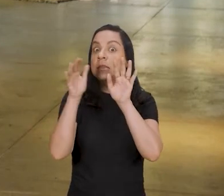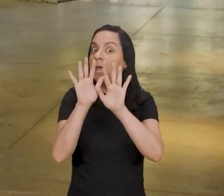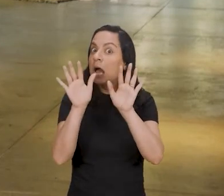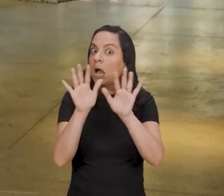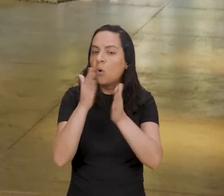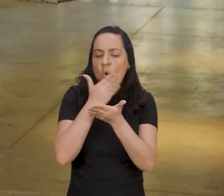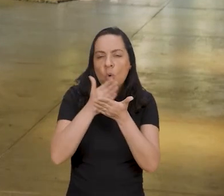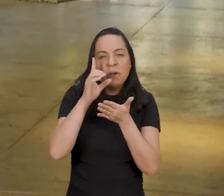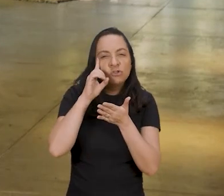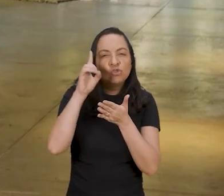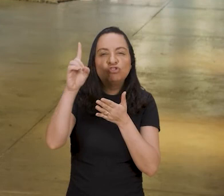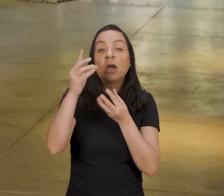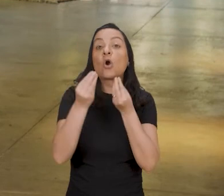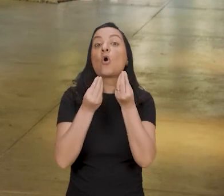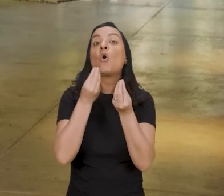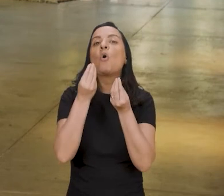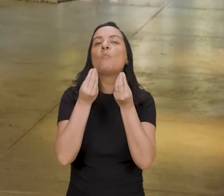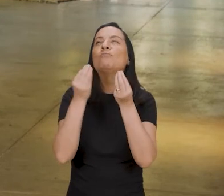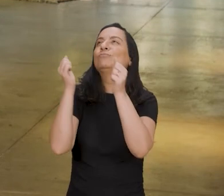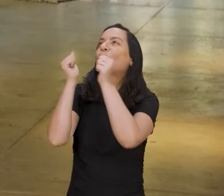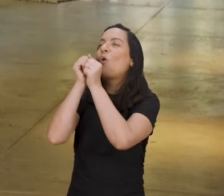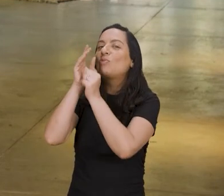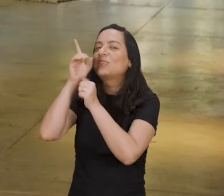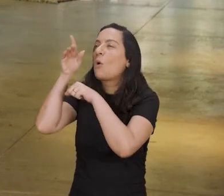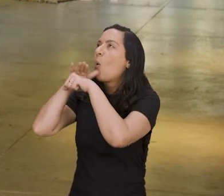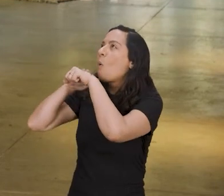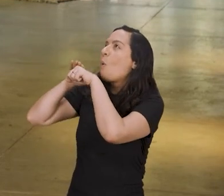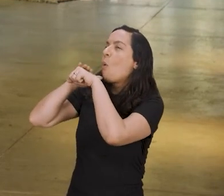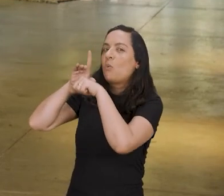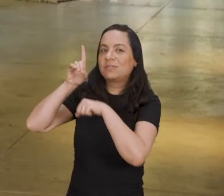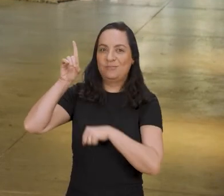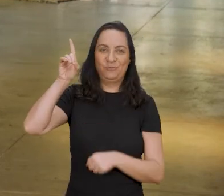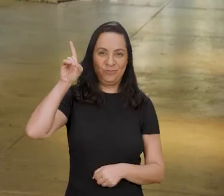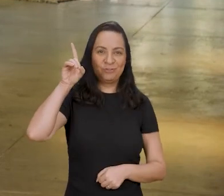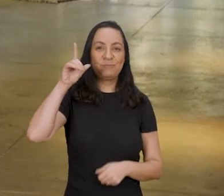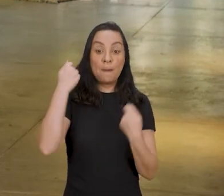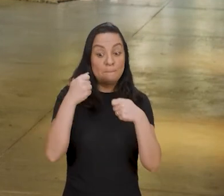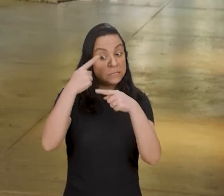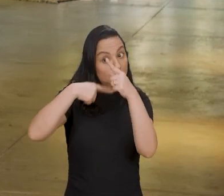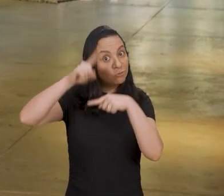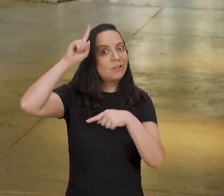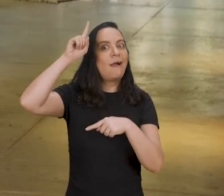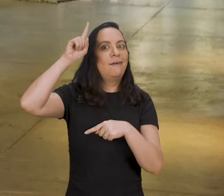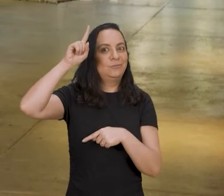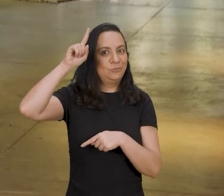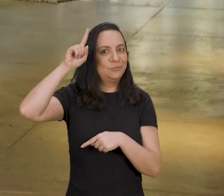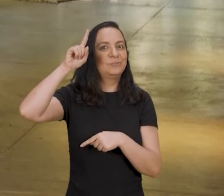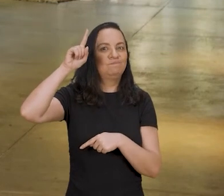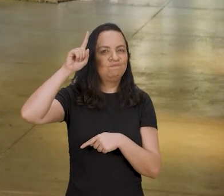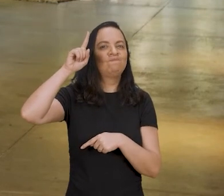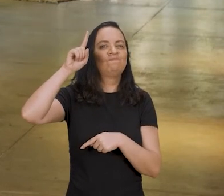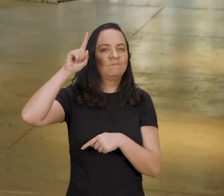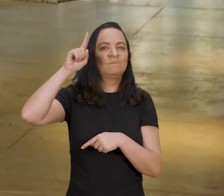comece o teu dia voando. Comece o teu dia em comunhão com Deus. Precisamos estar em lugares altos, porque é de lá que vêm as